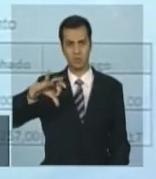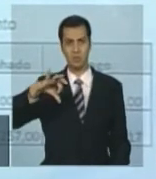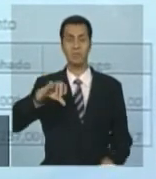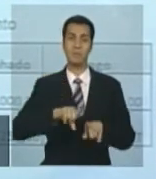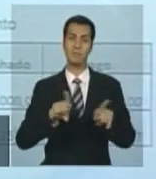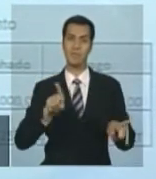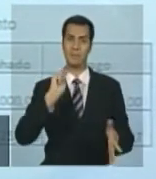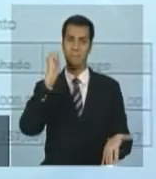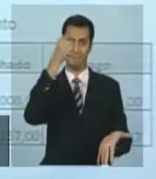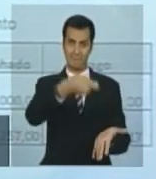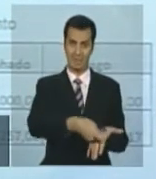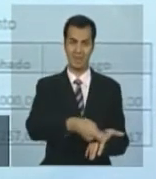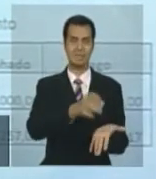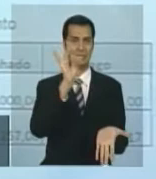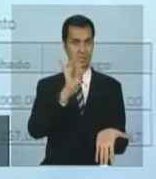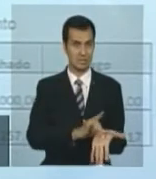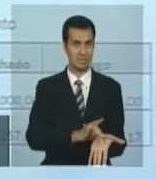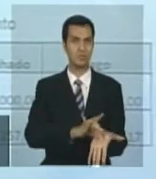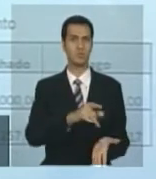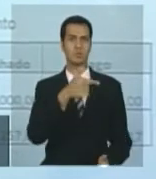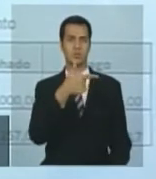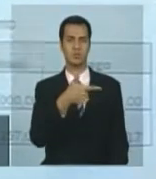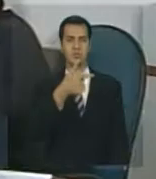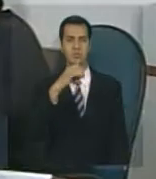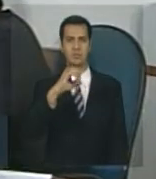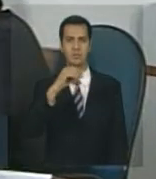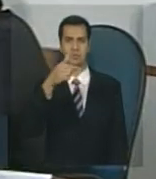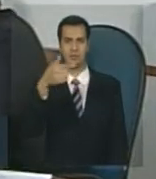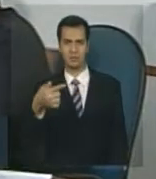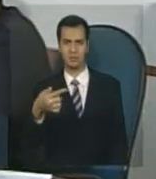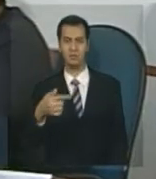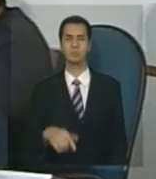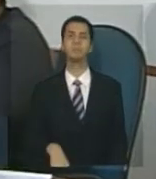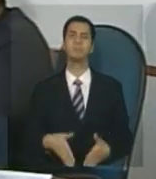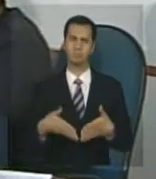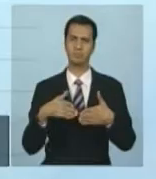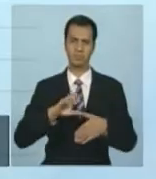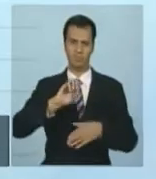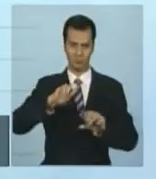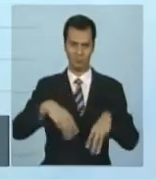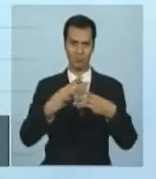desembolso efetivo de 207. A próxima, por favor.